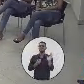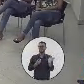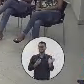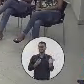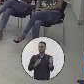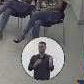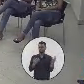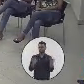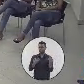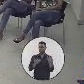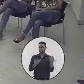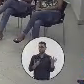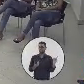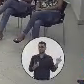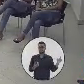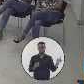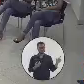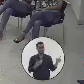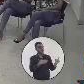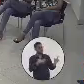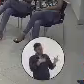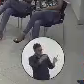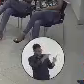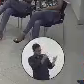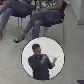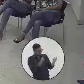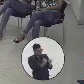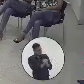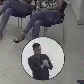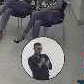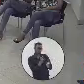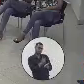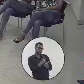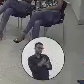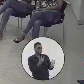Já estou perfeitamente.